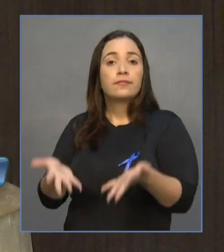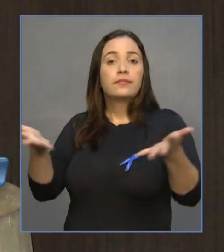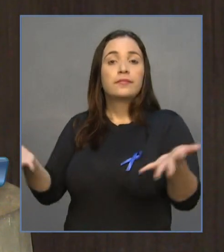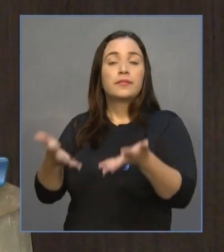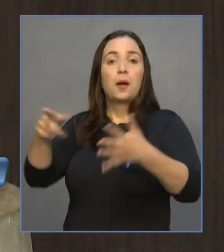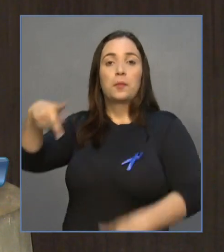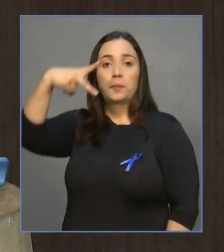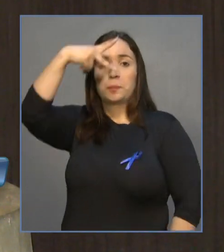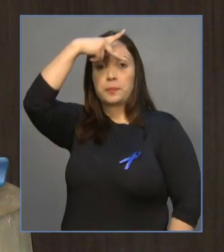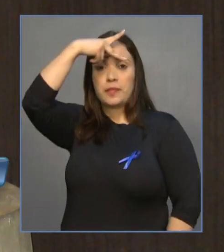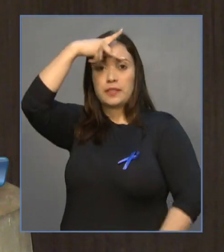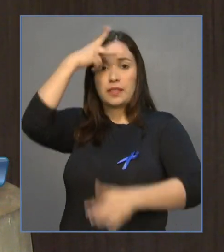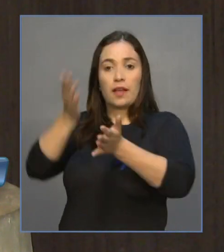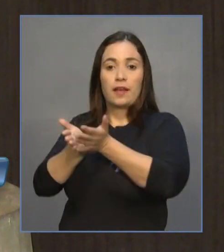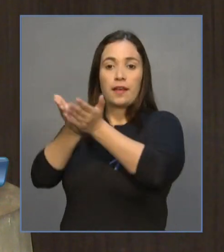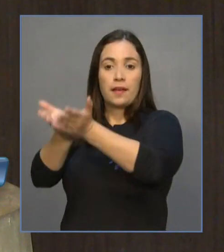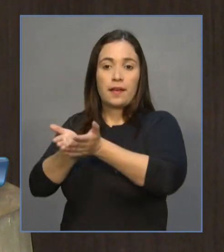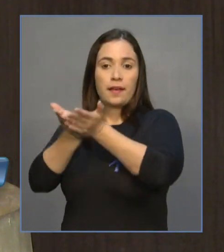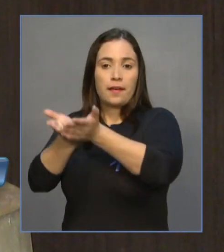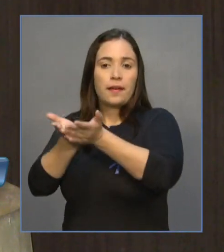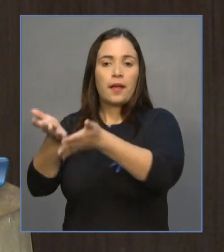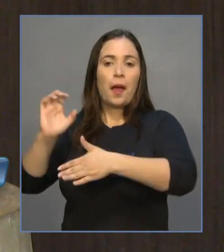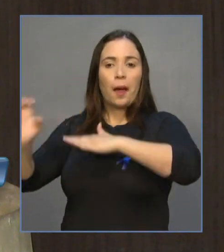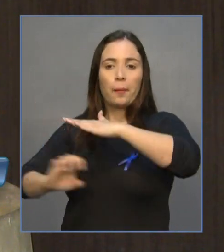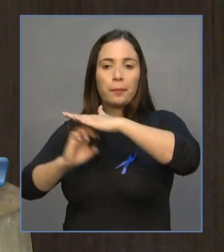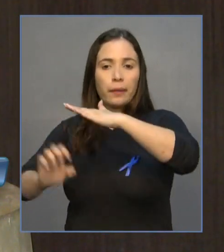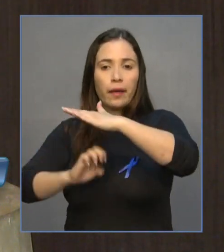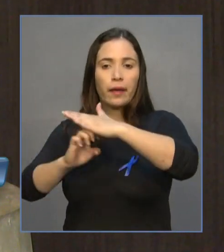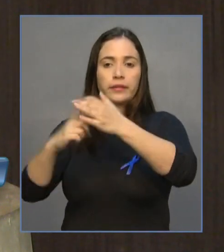industrial e portuário, é para as empresas.